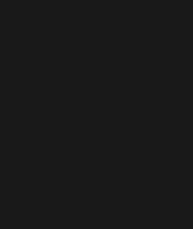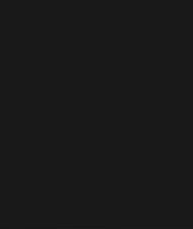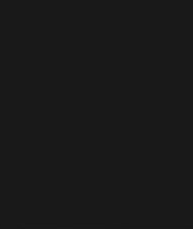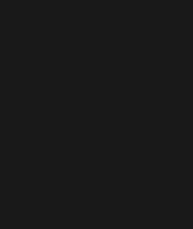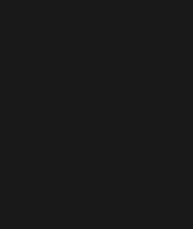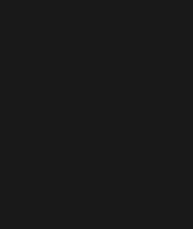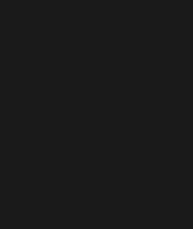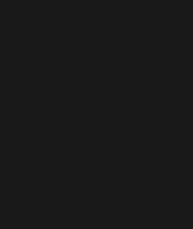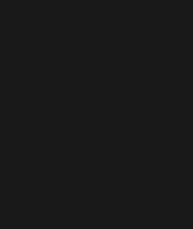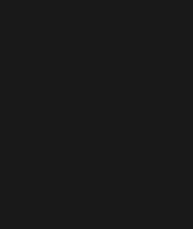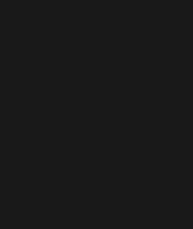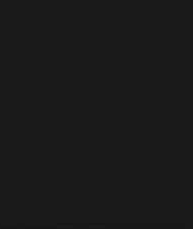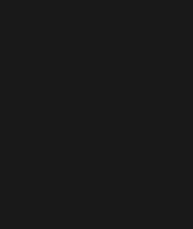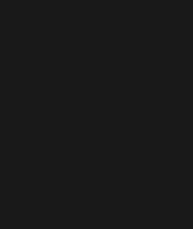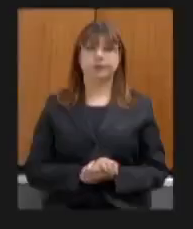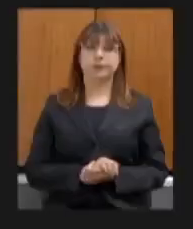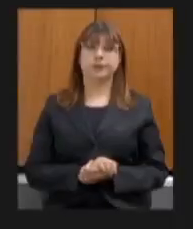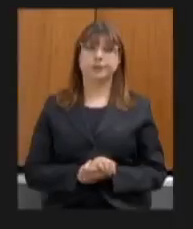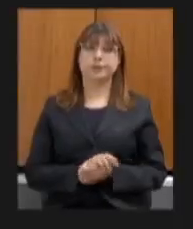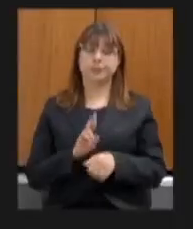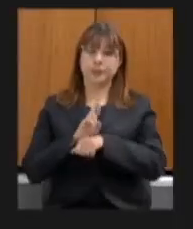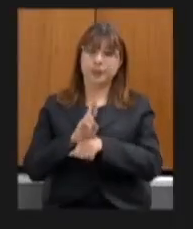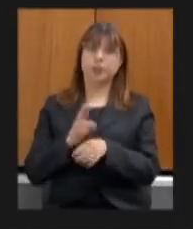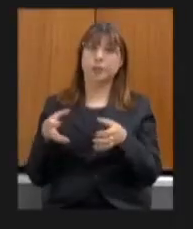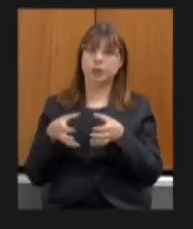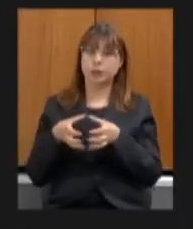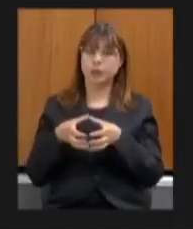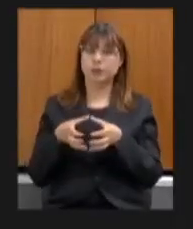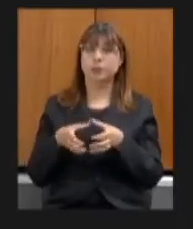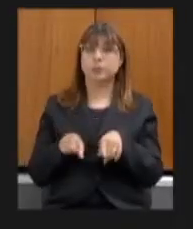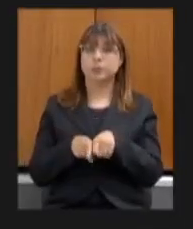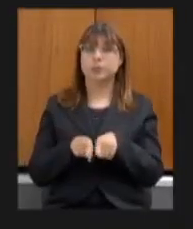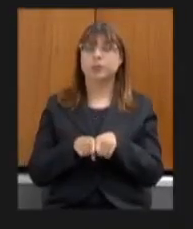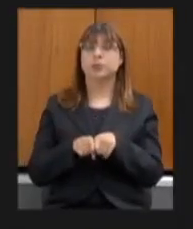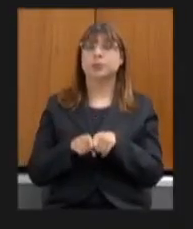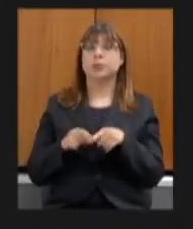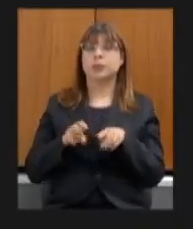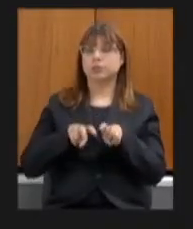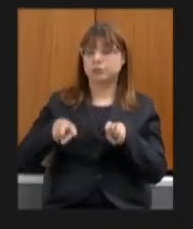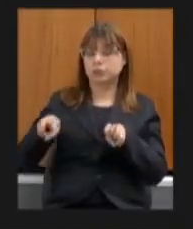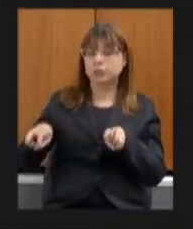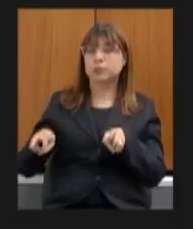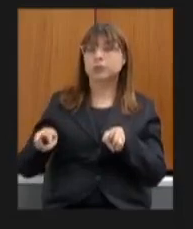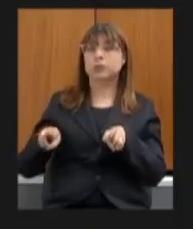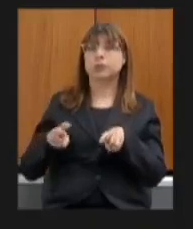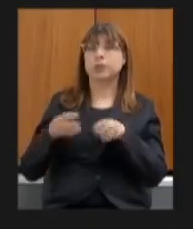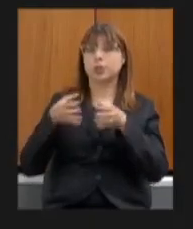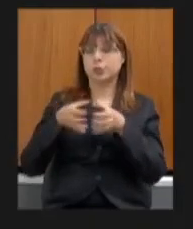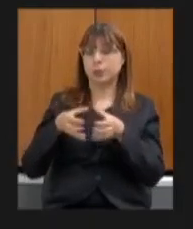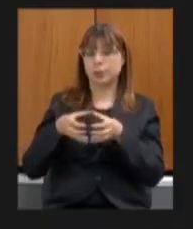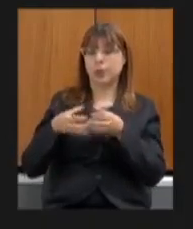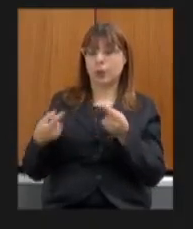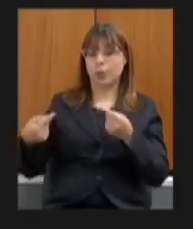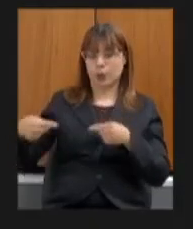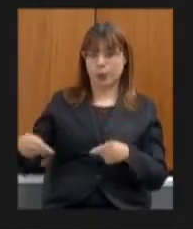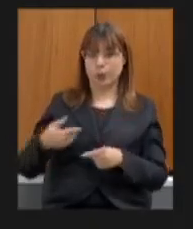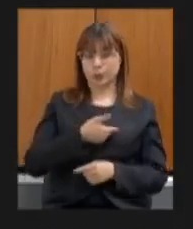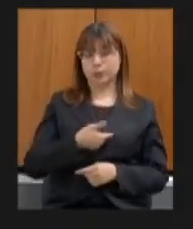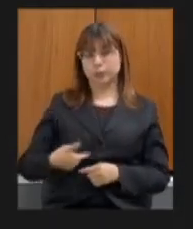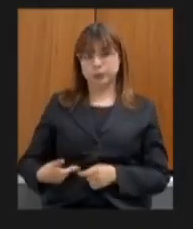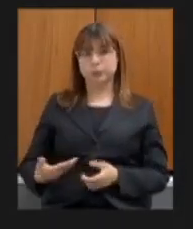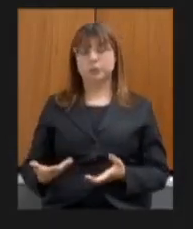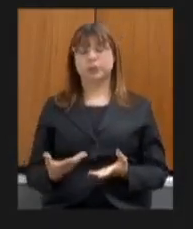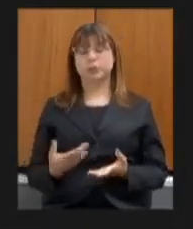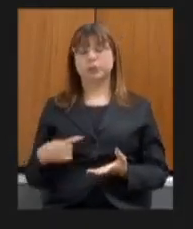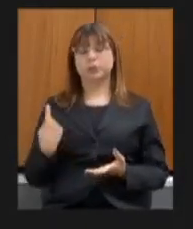líder André e também como líder da minoria, mas de toda a nossa bancada e nosso bloco de oposição da forma construtiva,